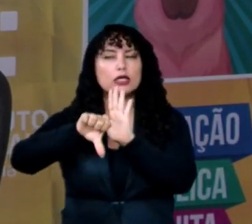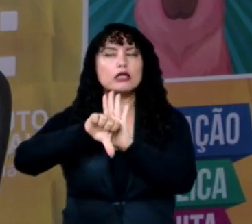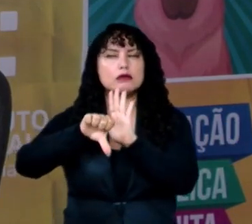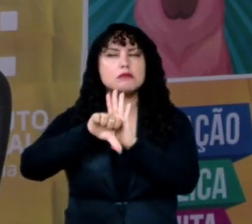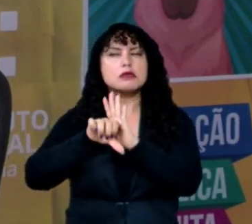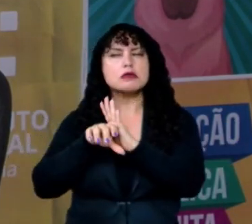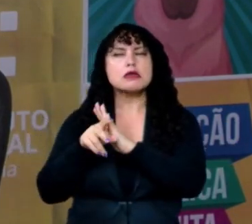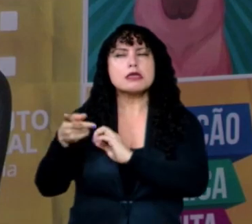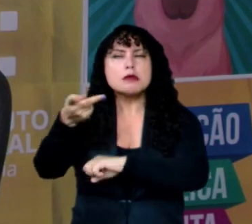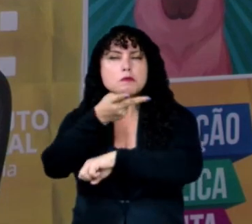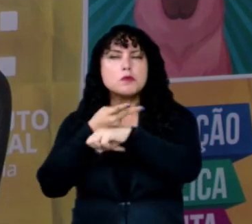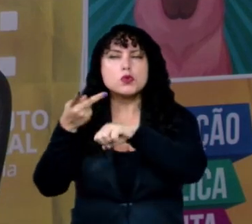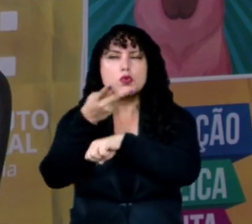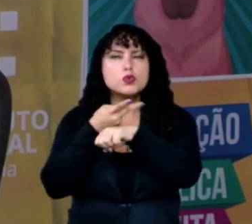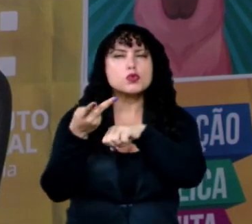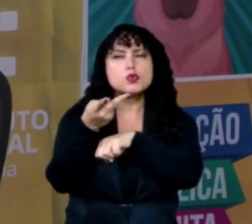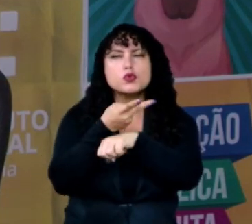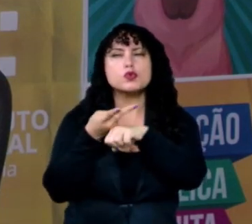que busquem